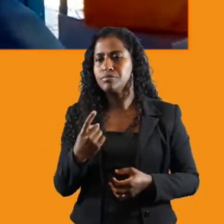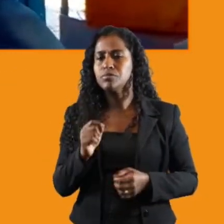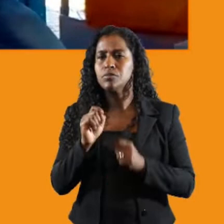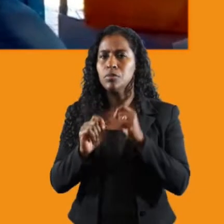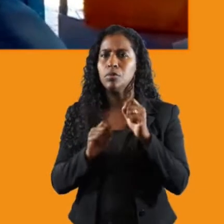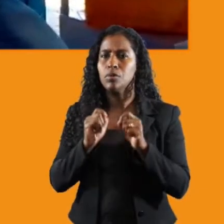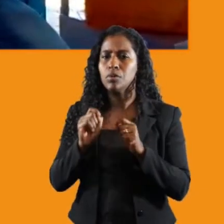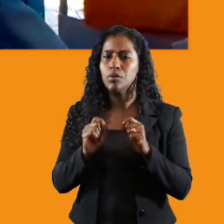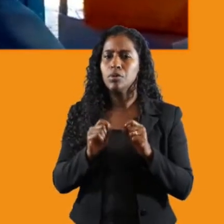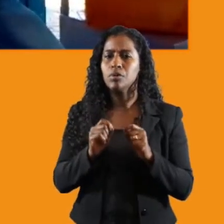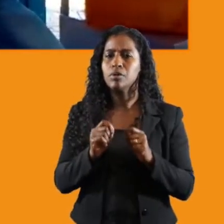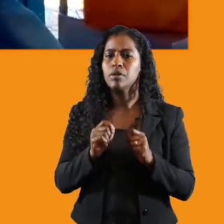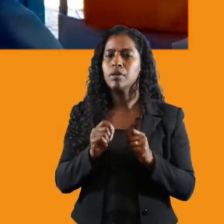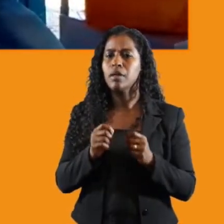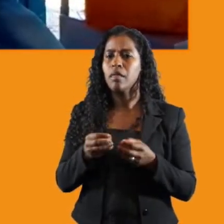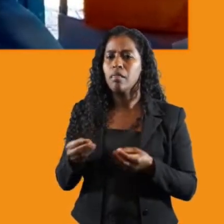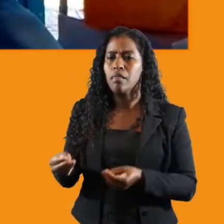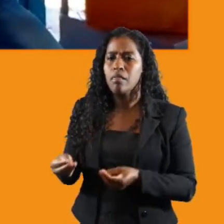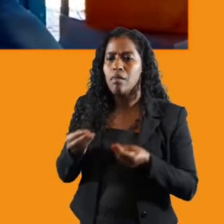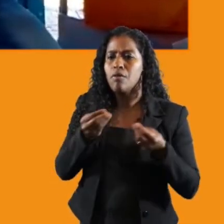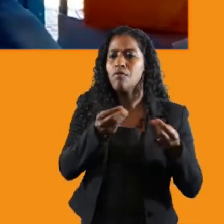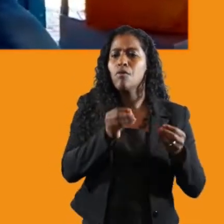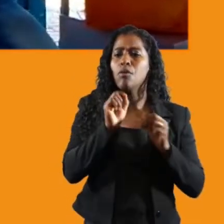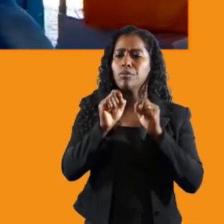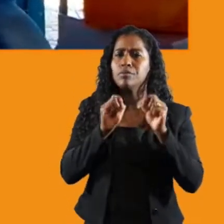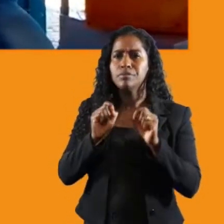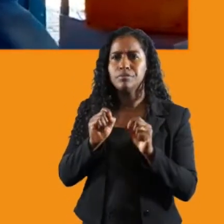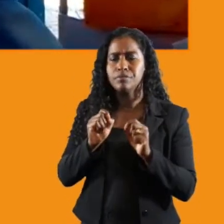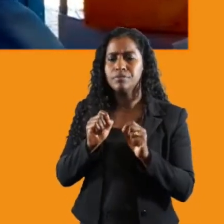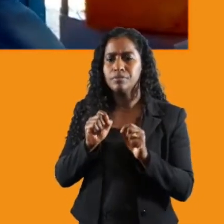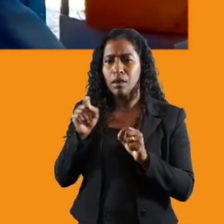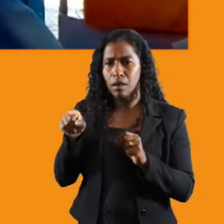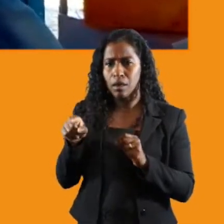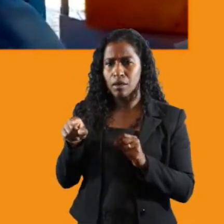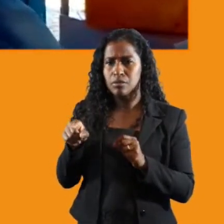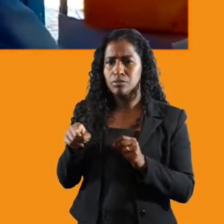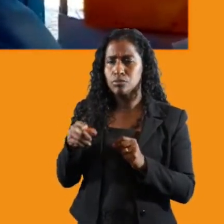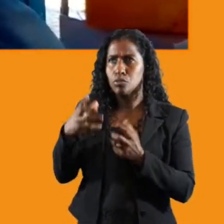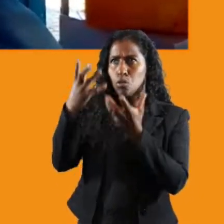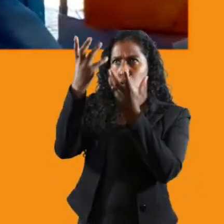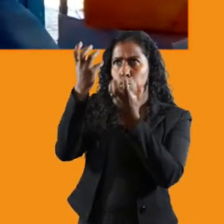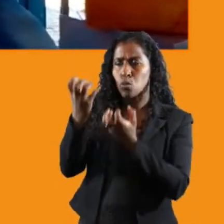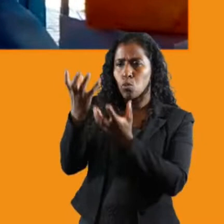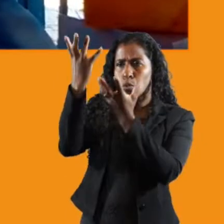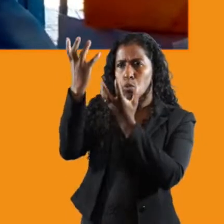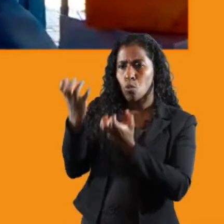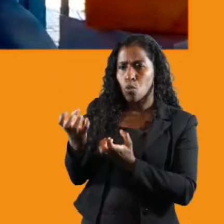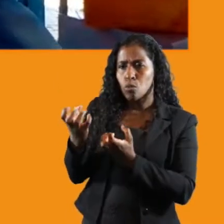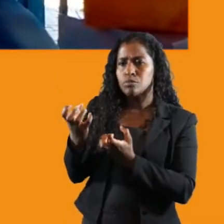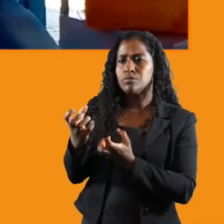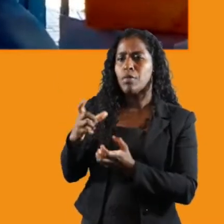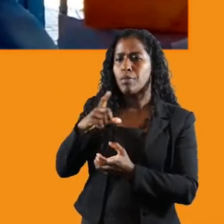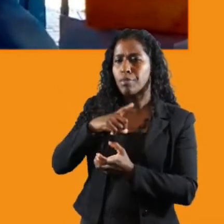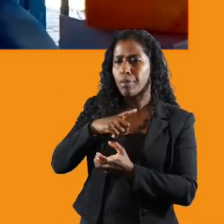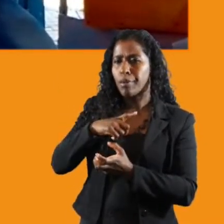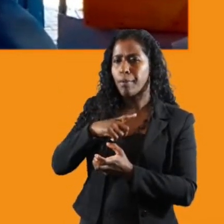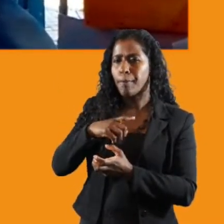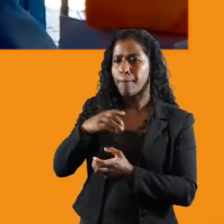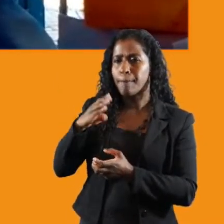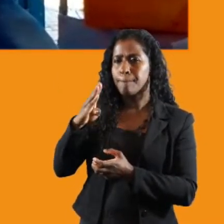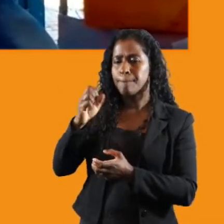de vocês? Eu vou carregar algo, esse algo vai captar a força de algum lugar, ou ele tem uma bateria que vai durar algumas